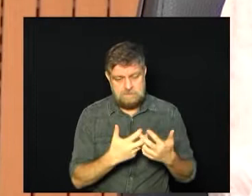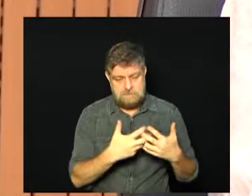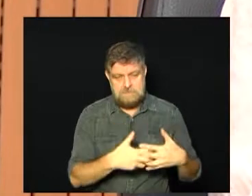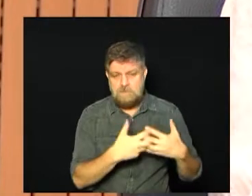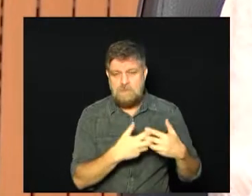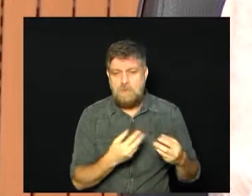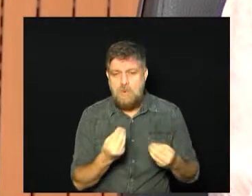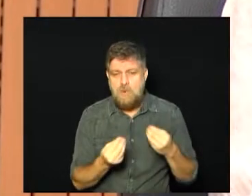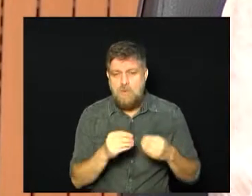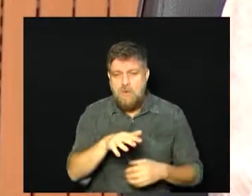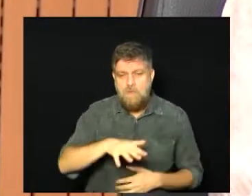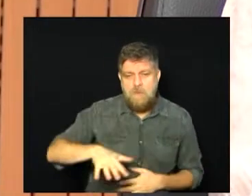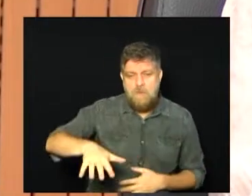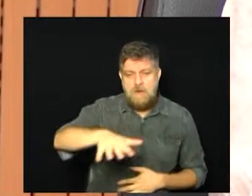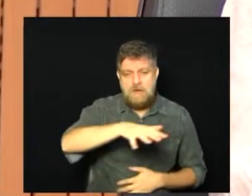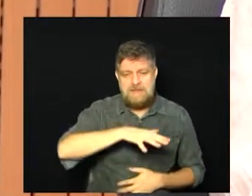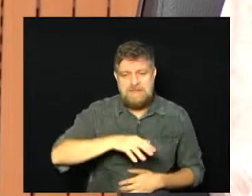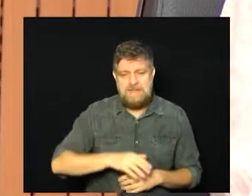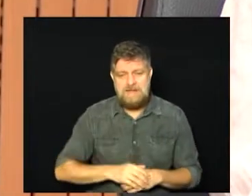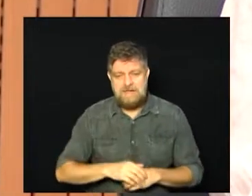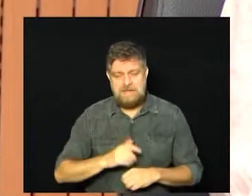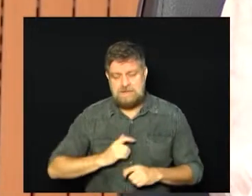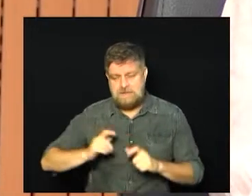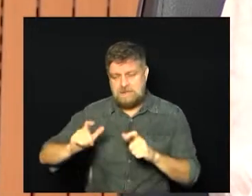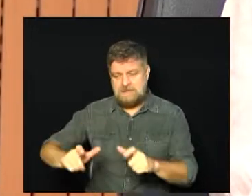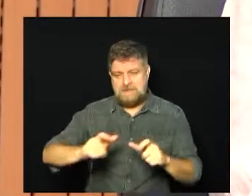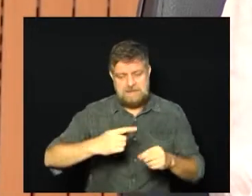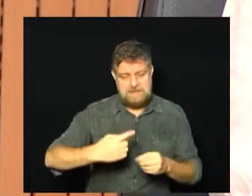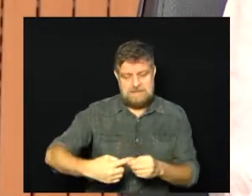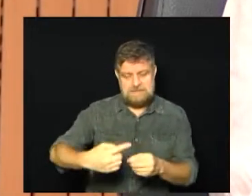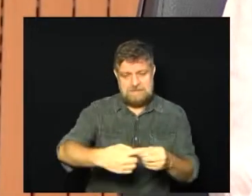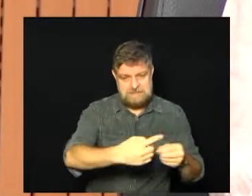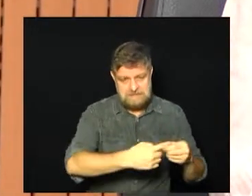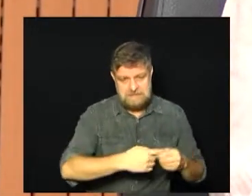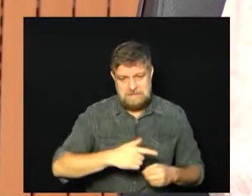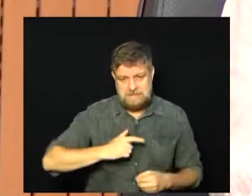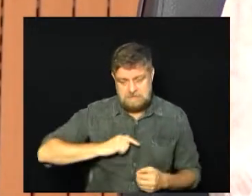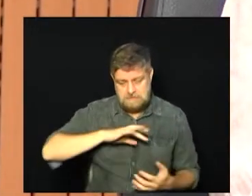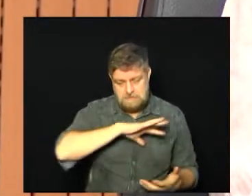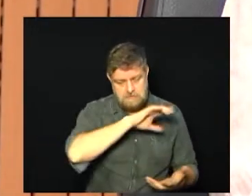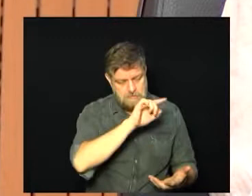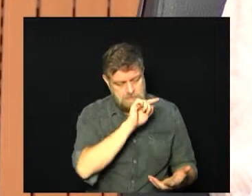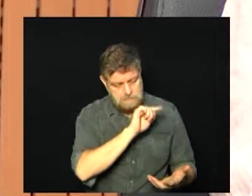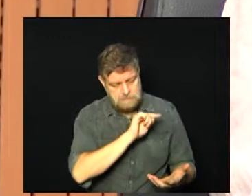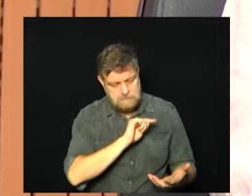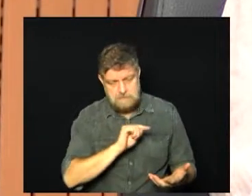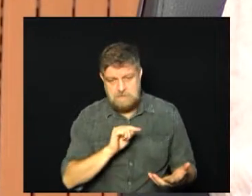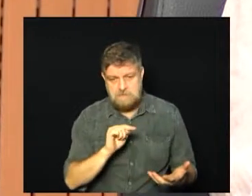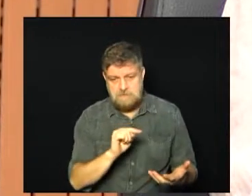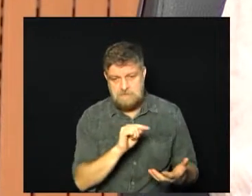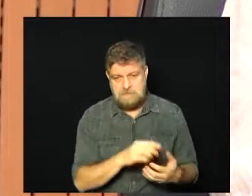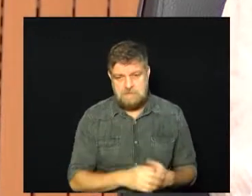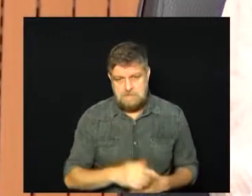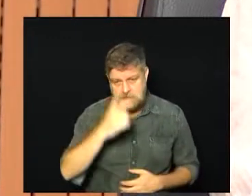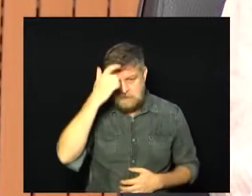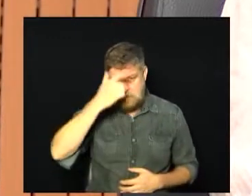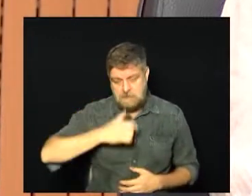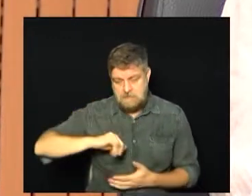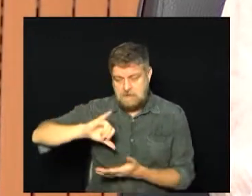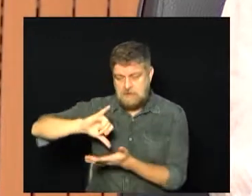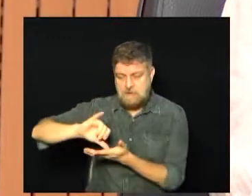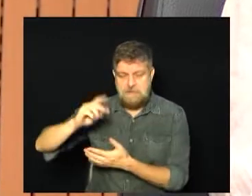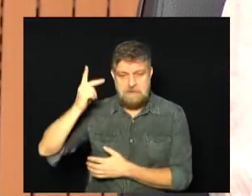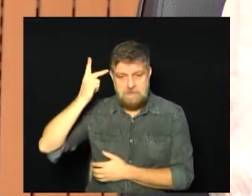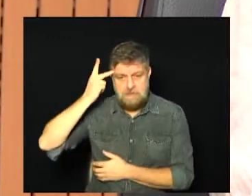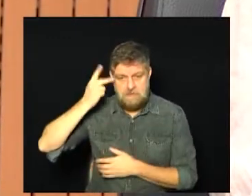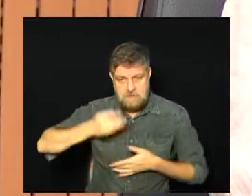urbanístico que está presente em todas as grandes cidades do mundo, eu sou da capital, nascido lá, né,